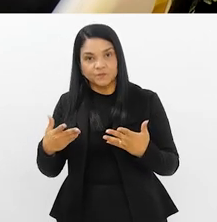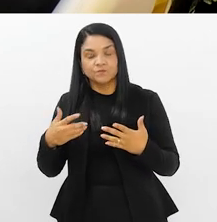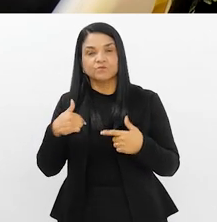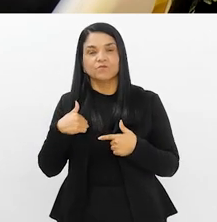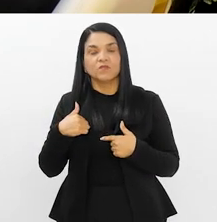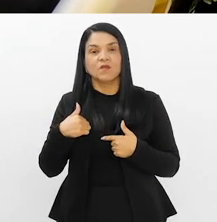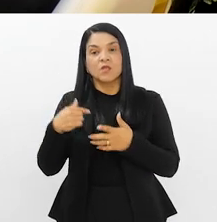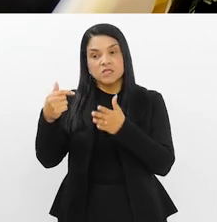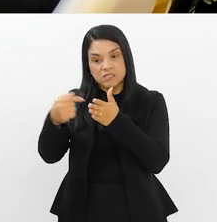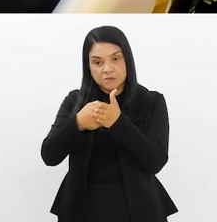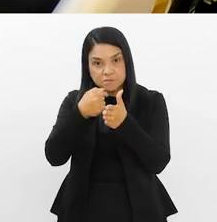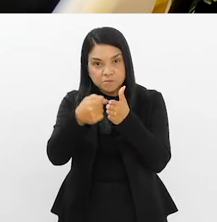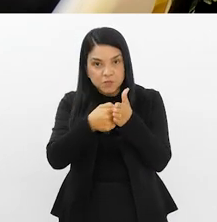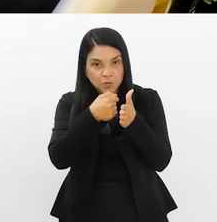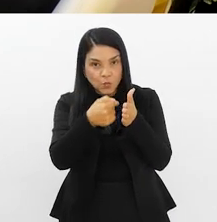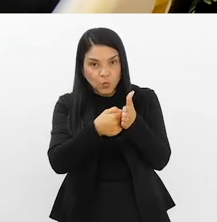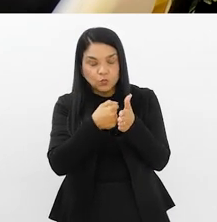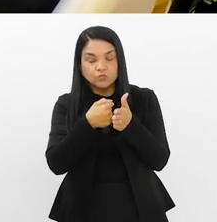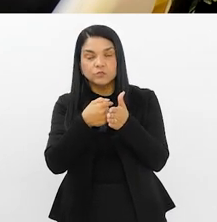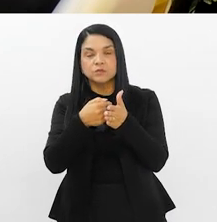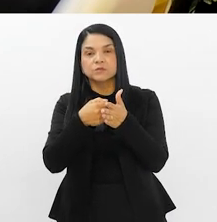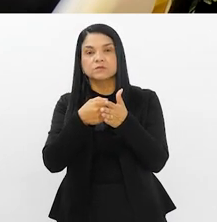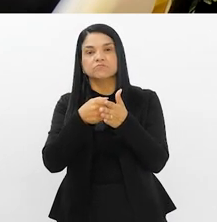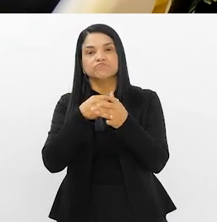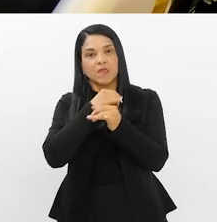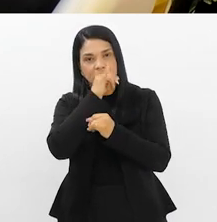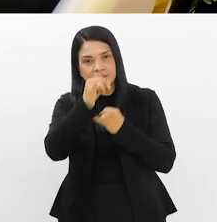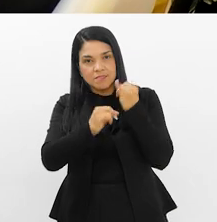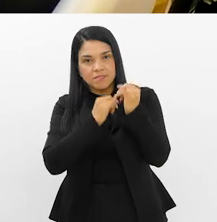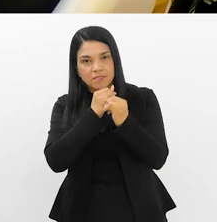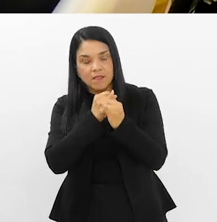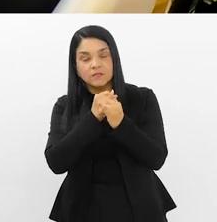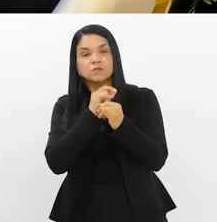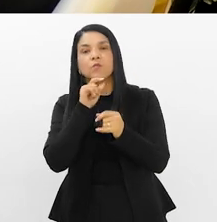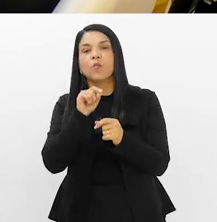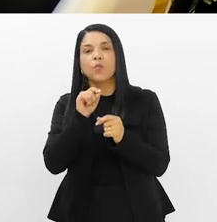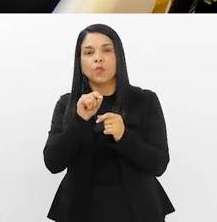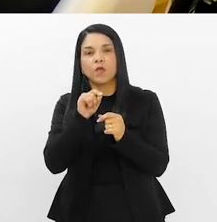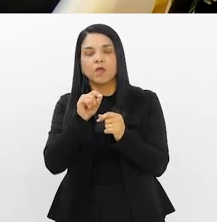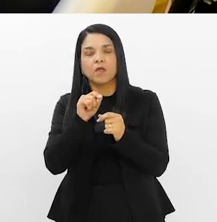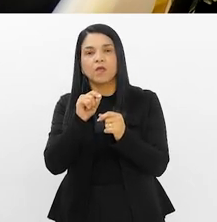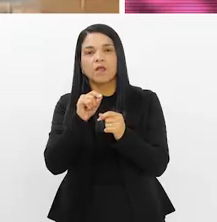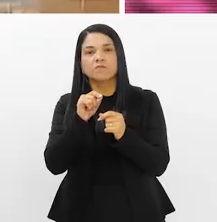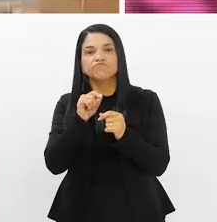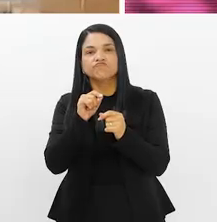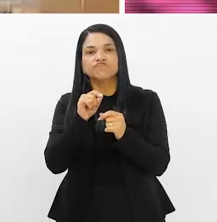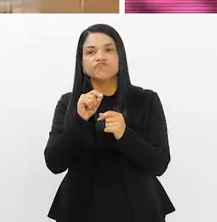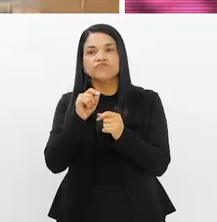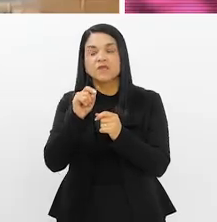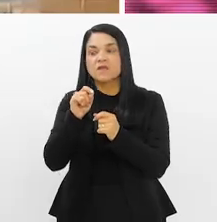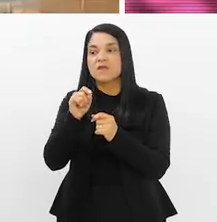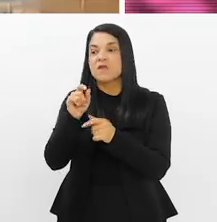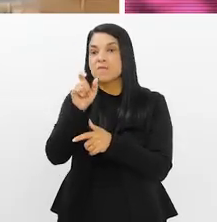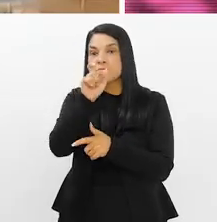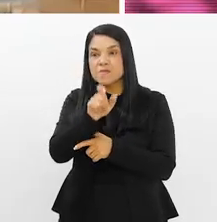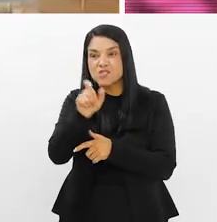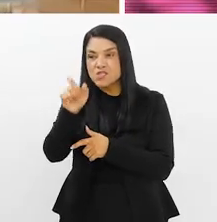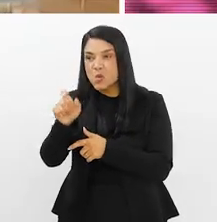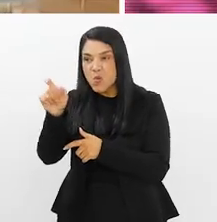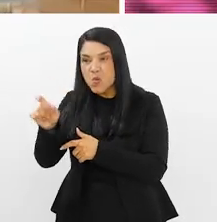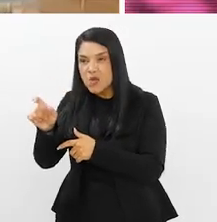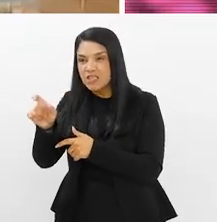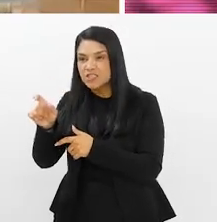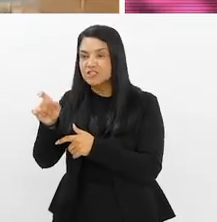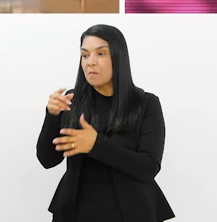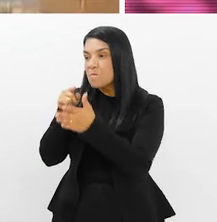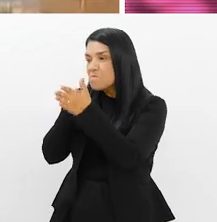Então, os maiores questionamentos vêm também das falas externas que as mulheres